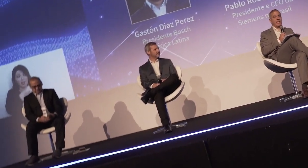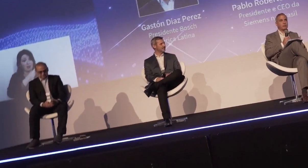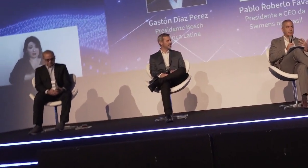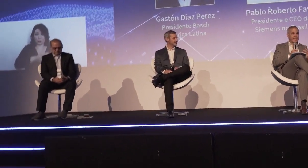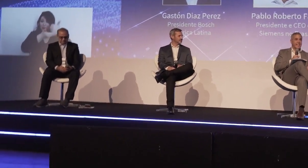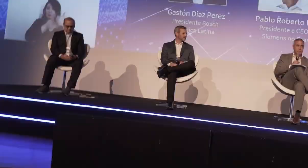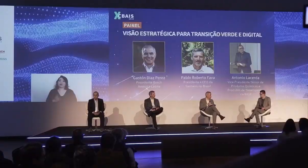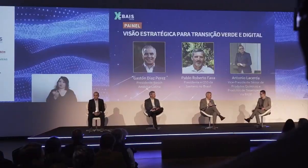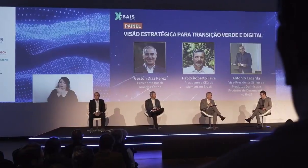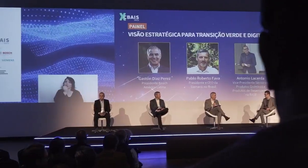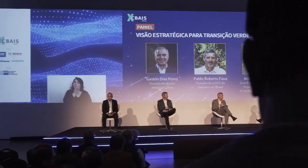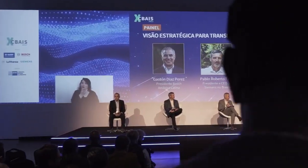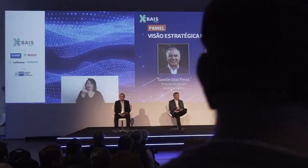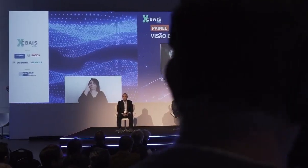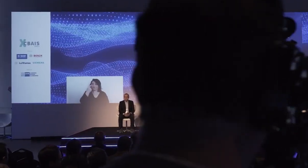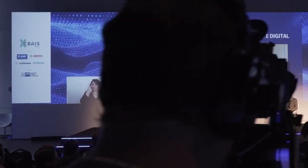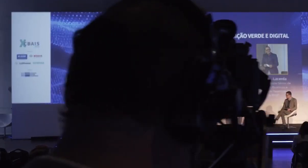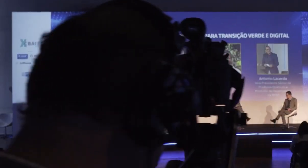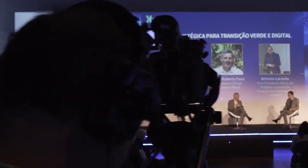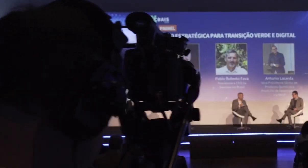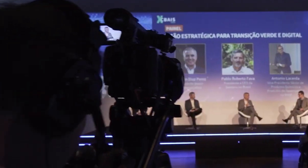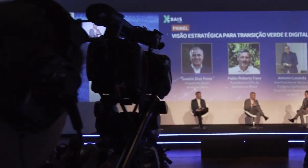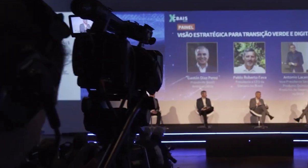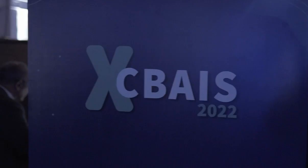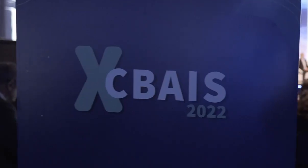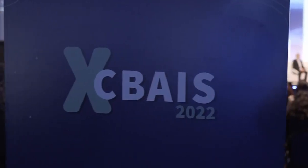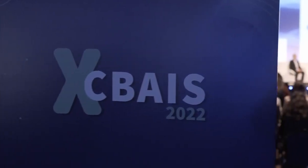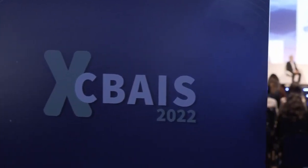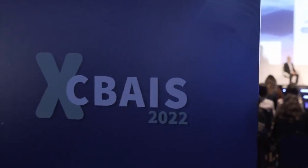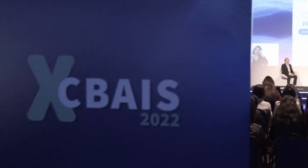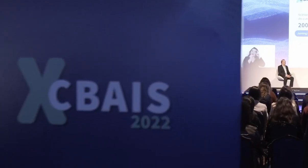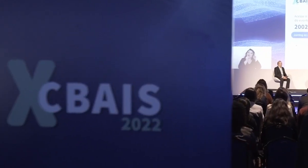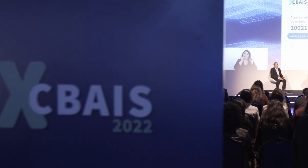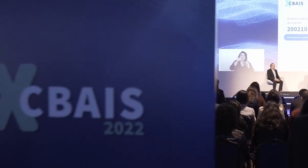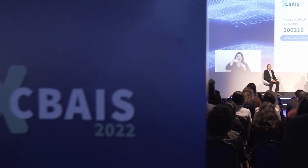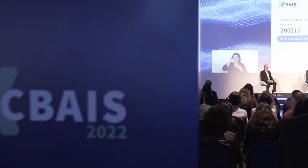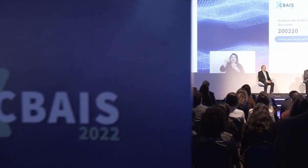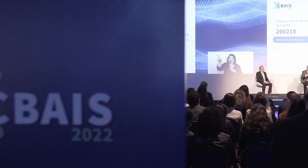sustentável do Brasil. E eu me arrisco a dizer também da Alemanha nesse momento.